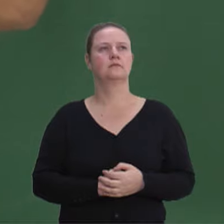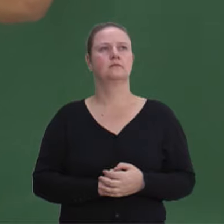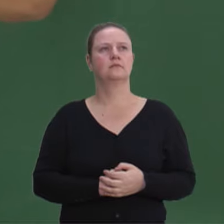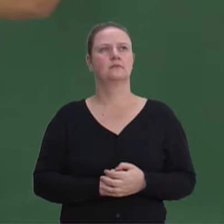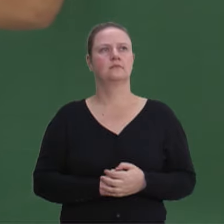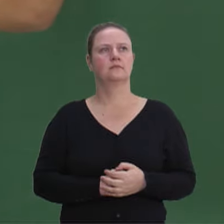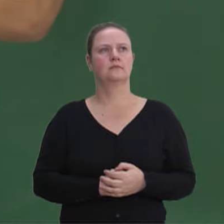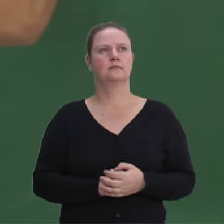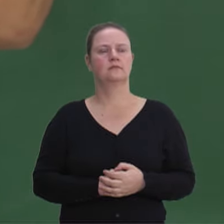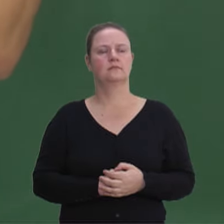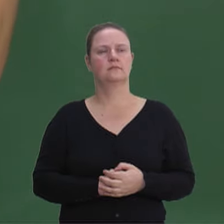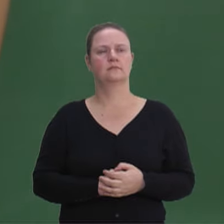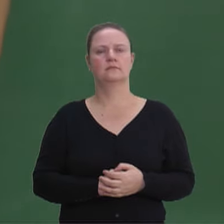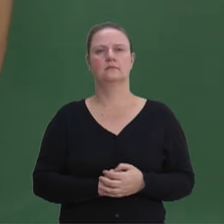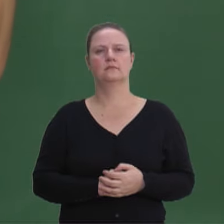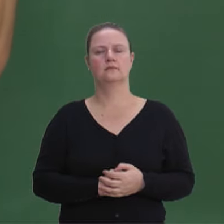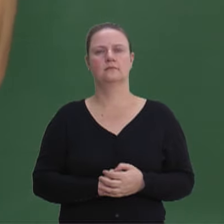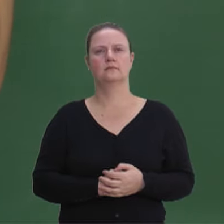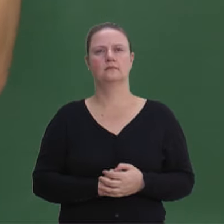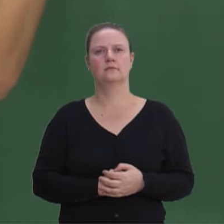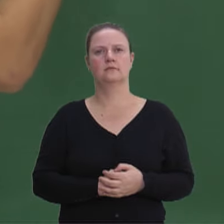2.